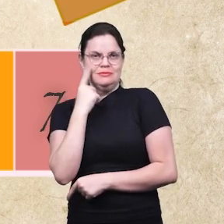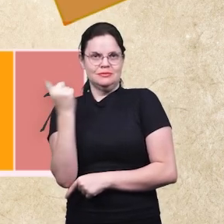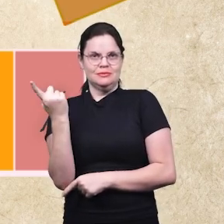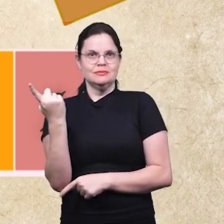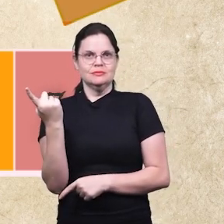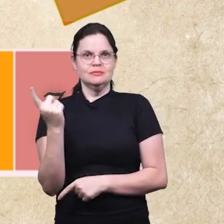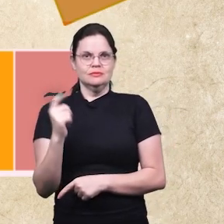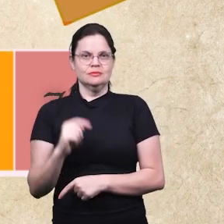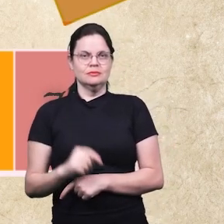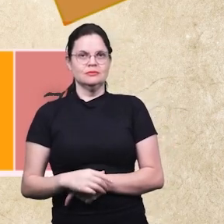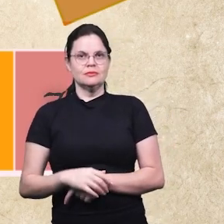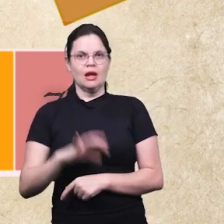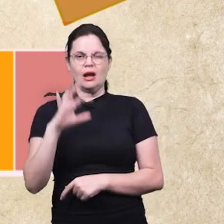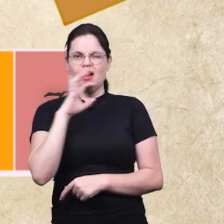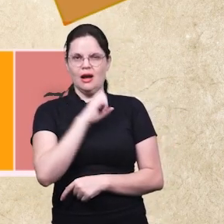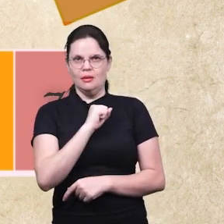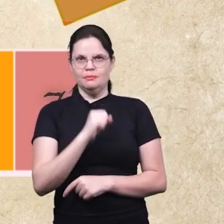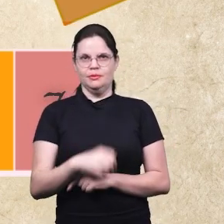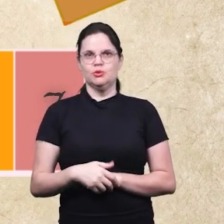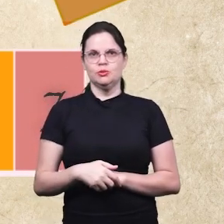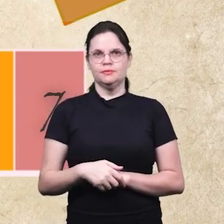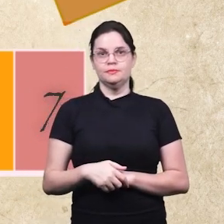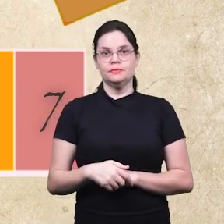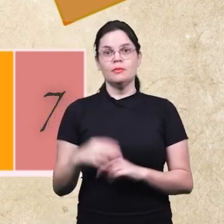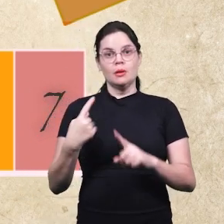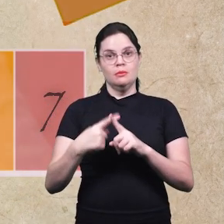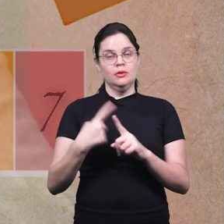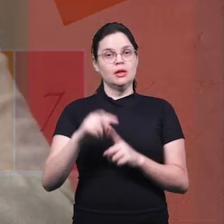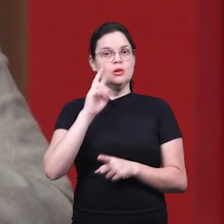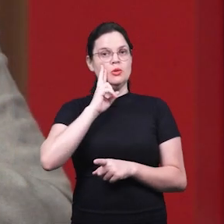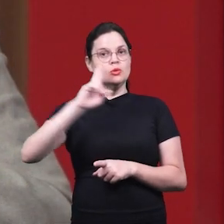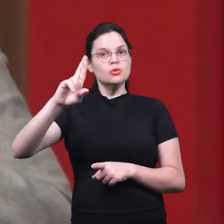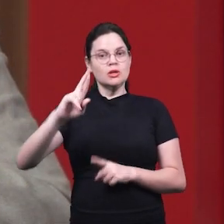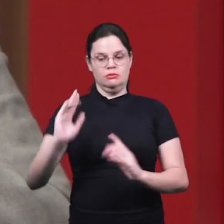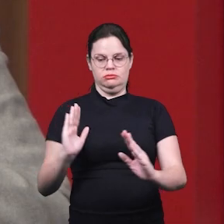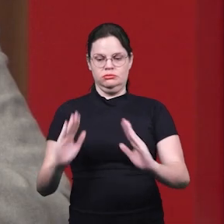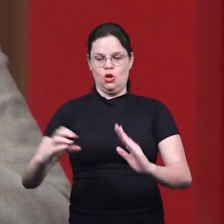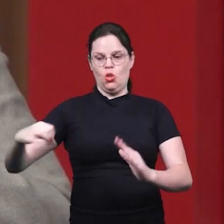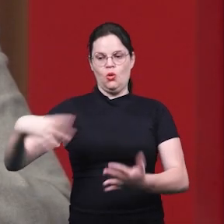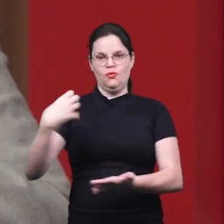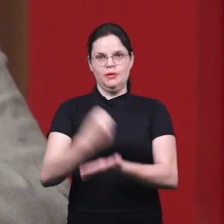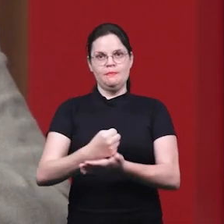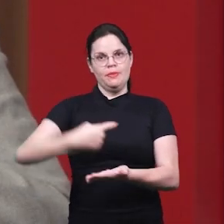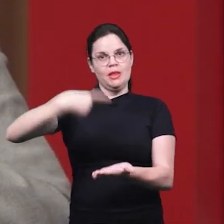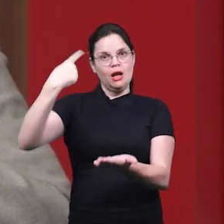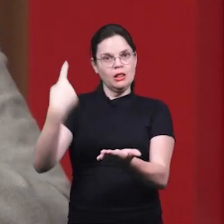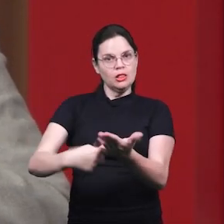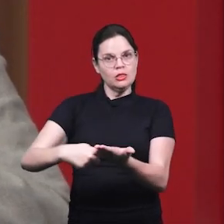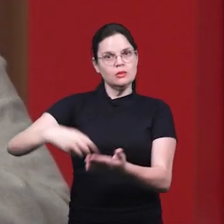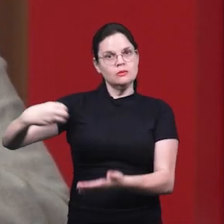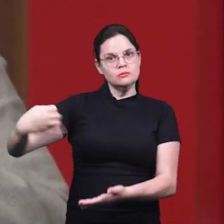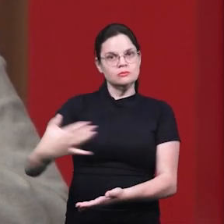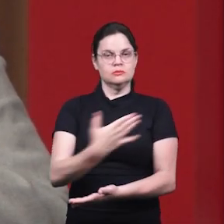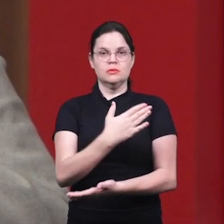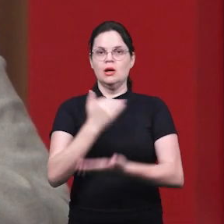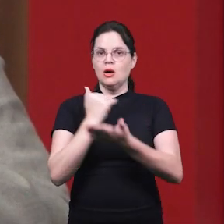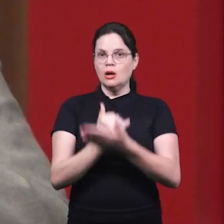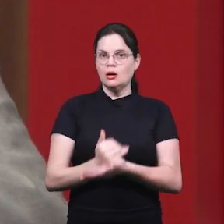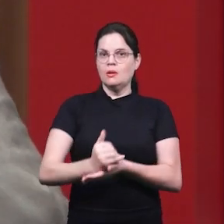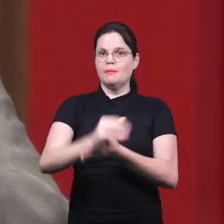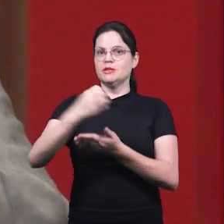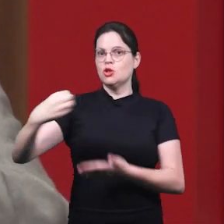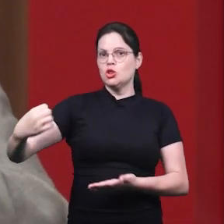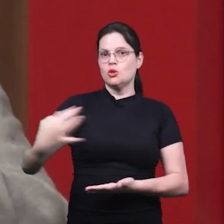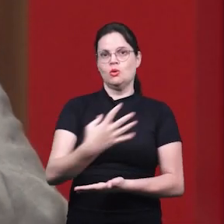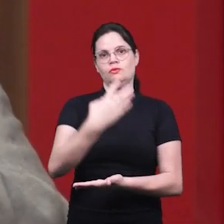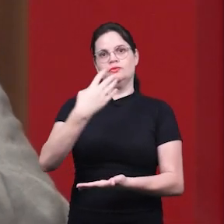vou voltar um pouquinho, também é muito rápido. O Senhor institui a nova aliança, gera a igreja, gera o Novo